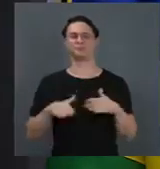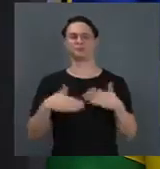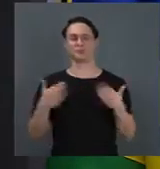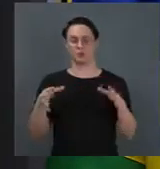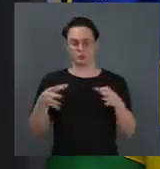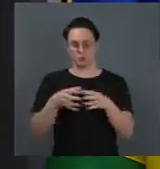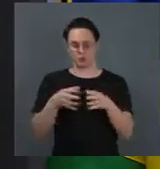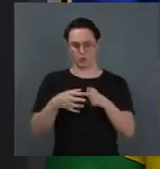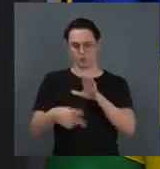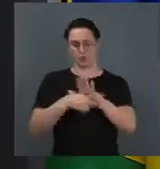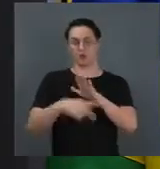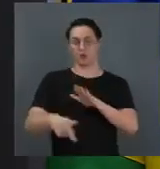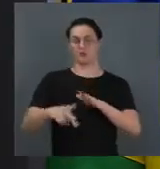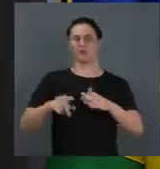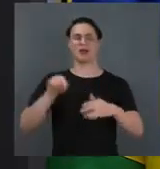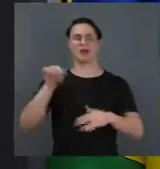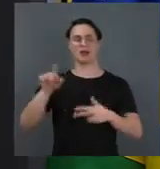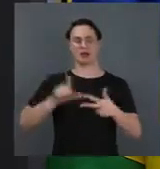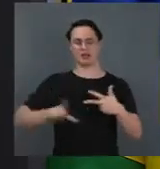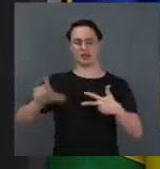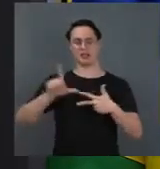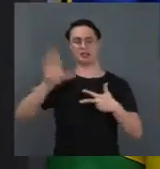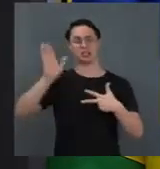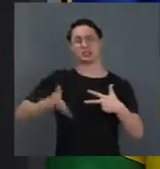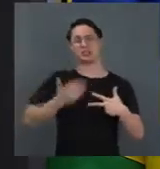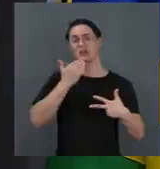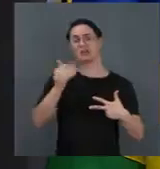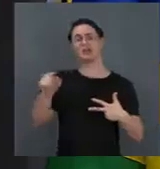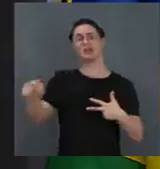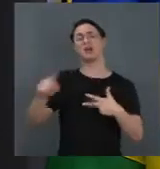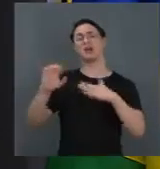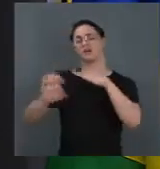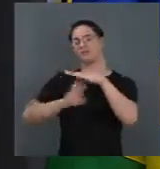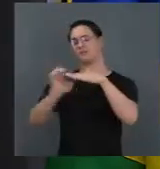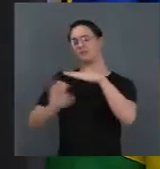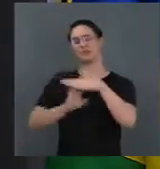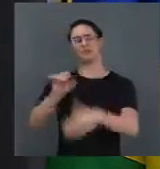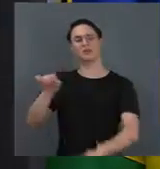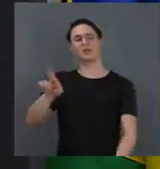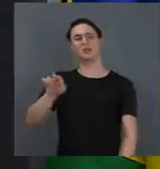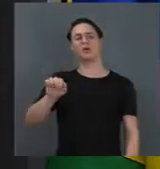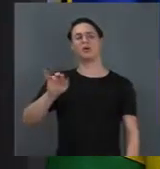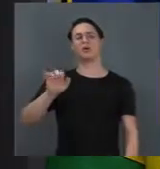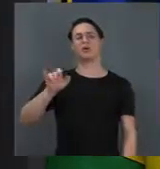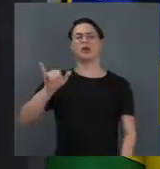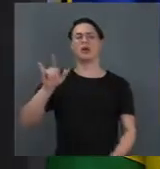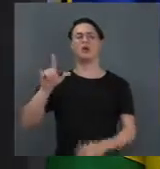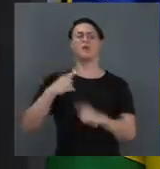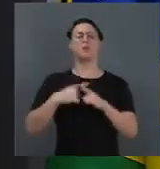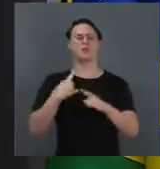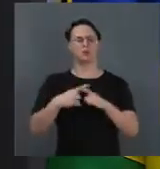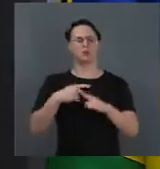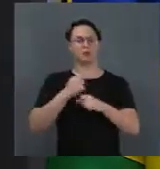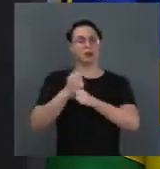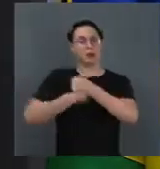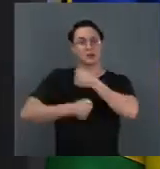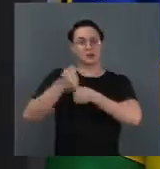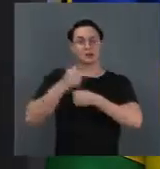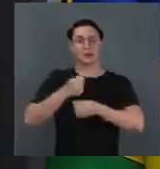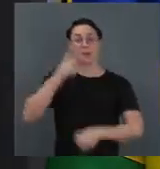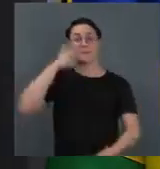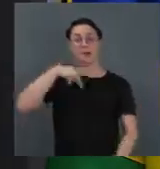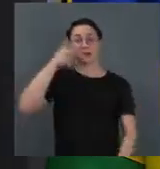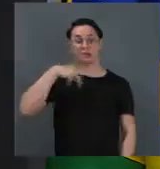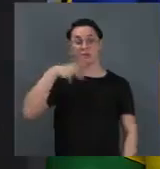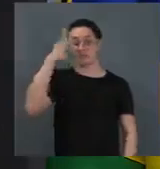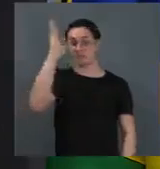comitê da Câmara dos Deputados já acionou a OEA. O que é que ela tem feito? Porque desde o ano passado, parlamentares brasileiros, como